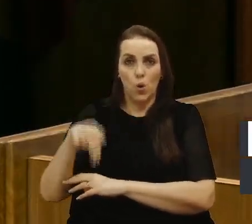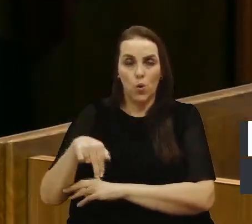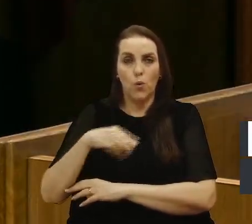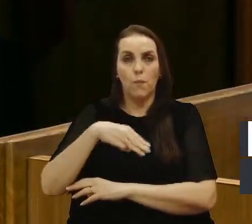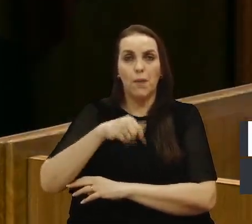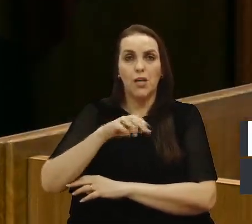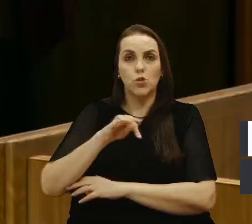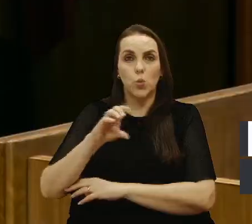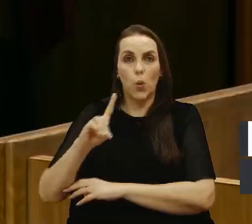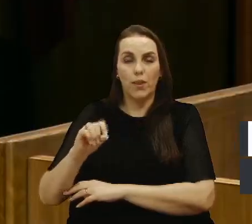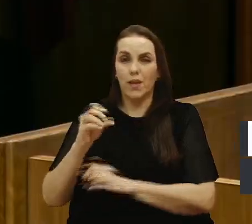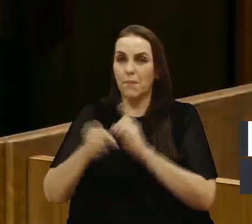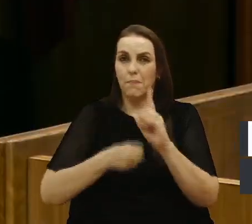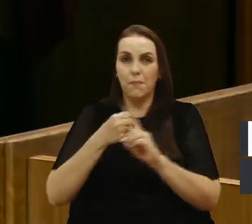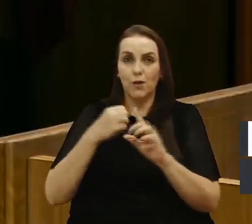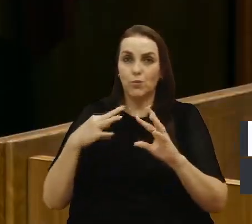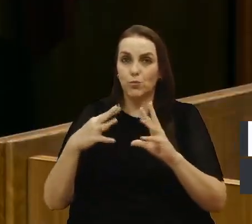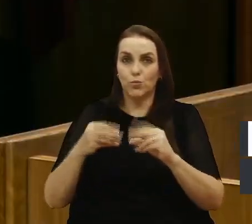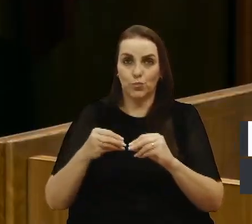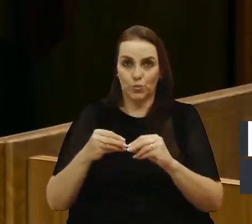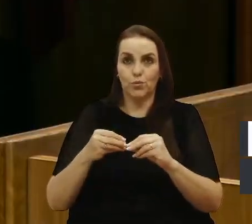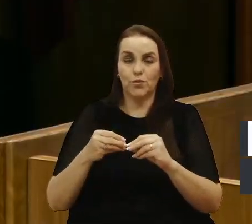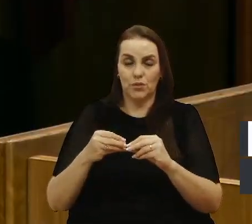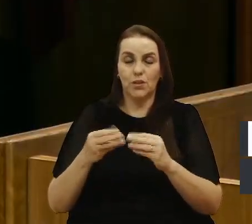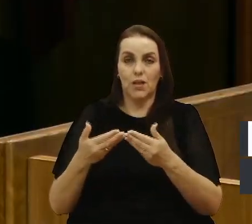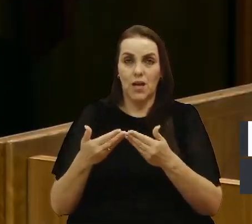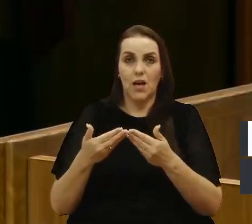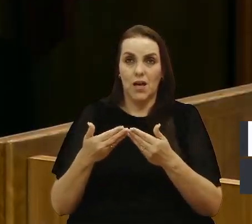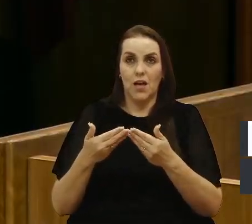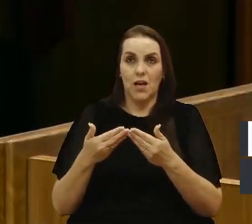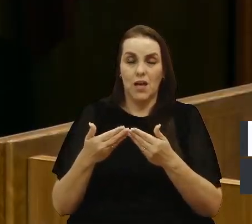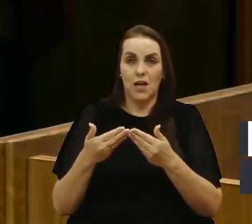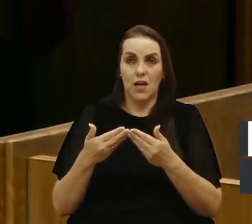tudo impactou. A abertura,